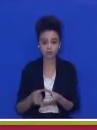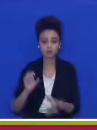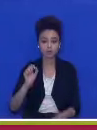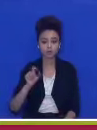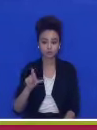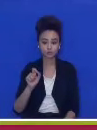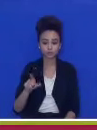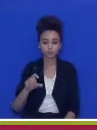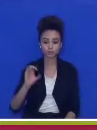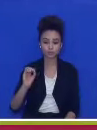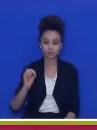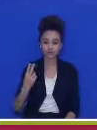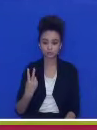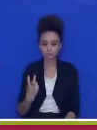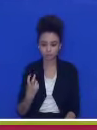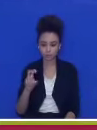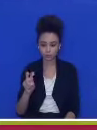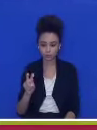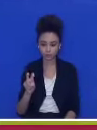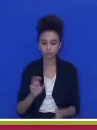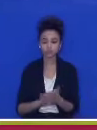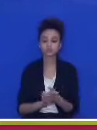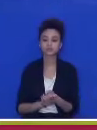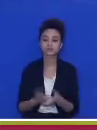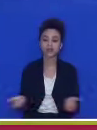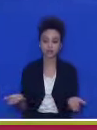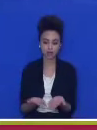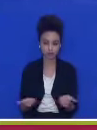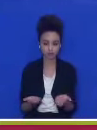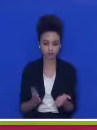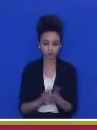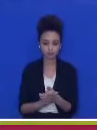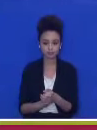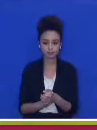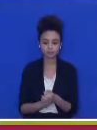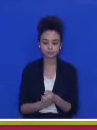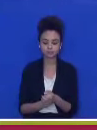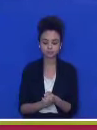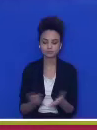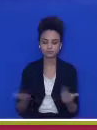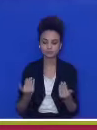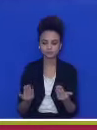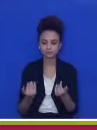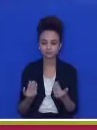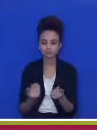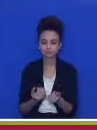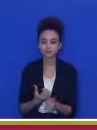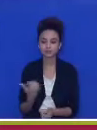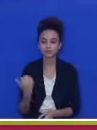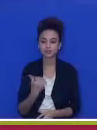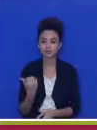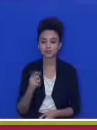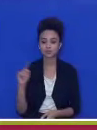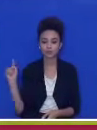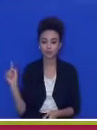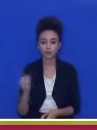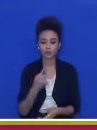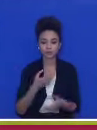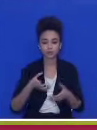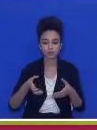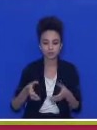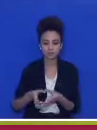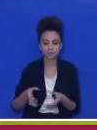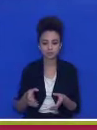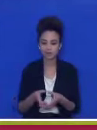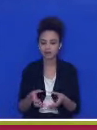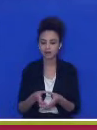número 05. Azul 05. Agora, vamos chamar o sexto e último número do